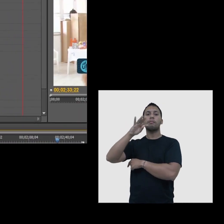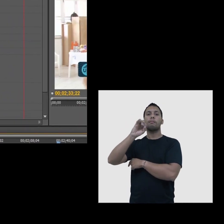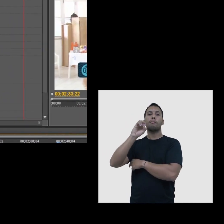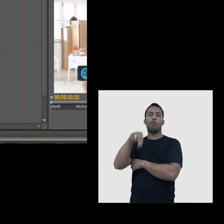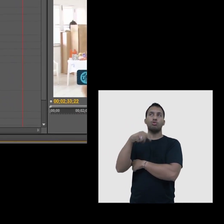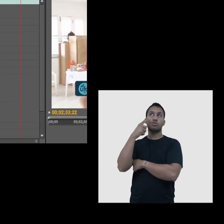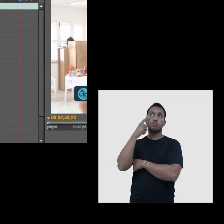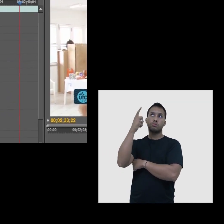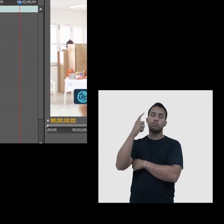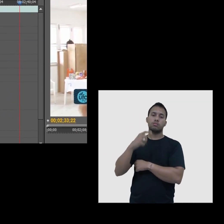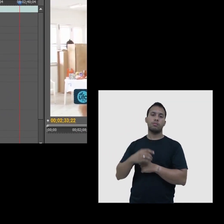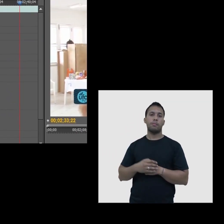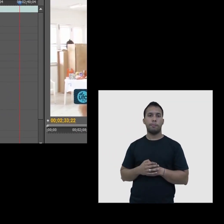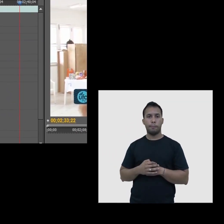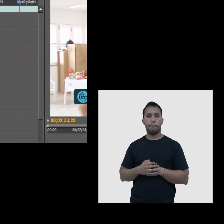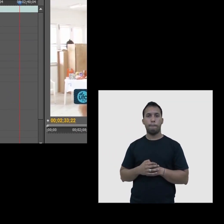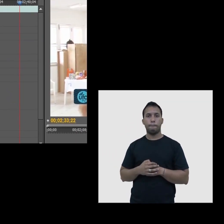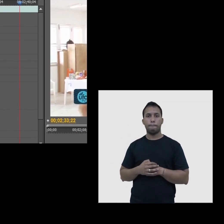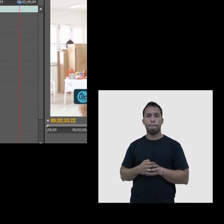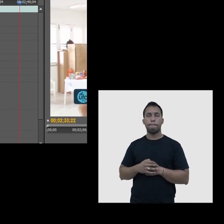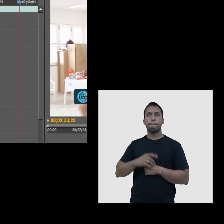Vamos na sua propriedade do Motion.